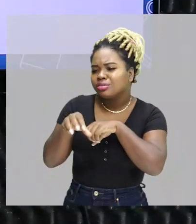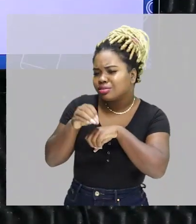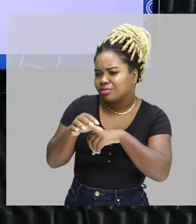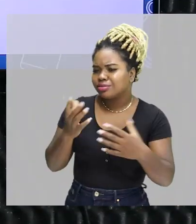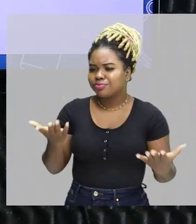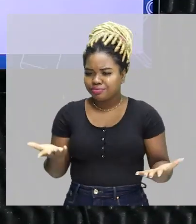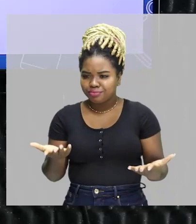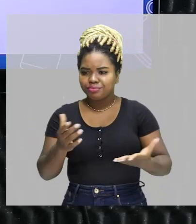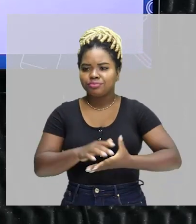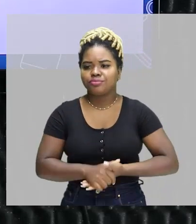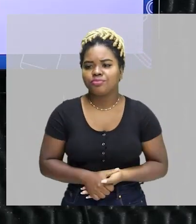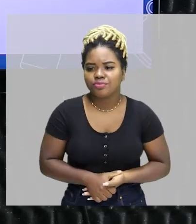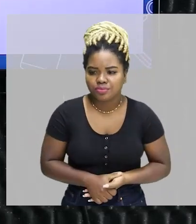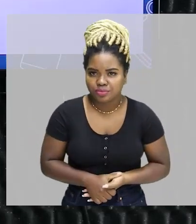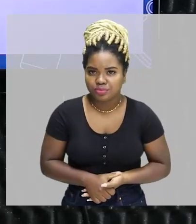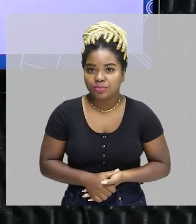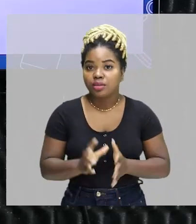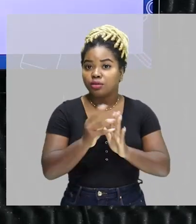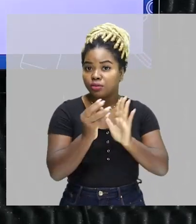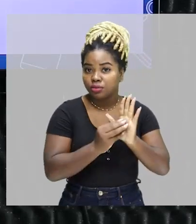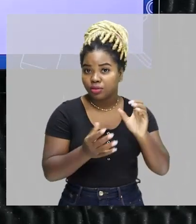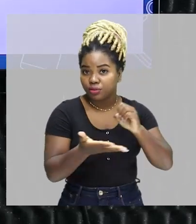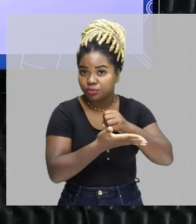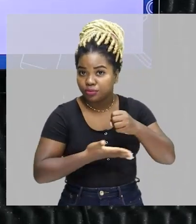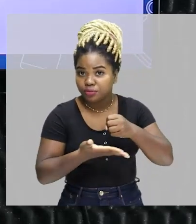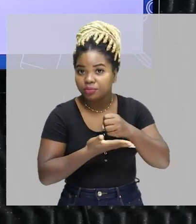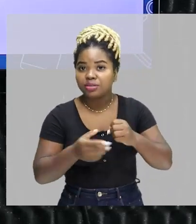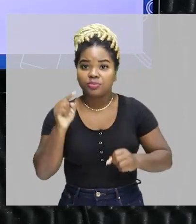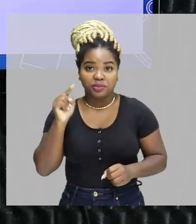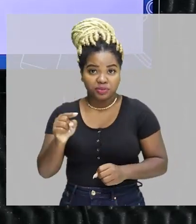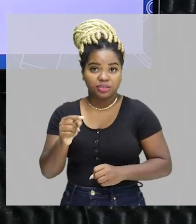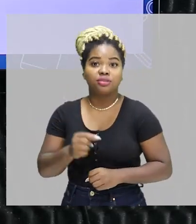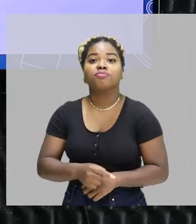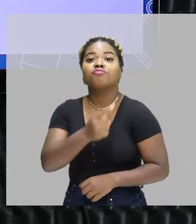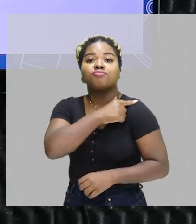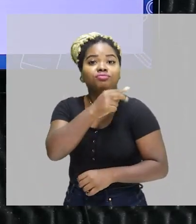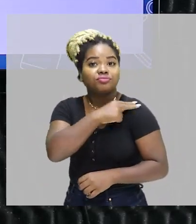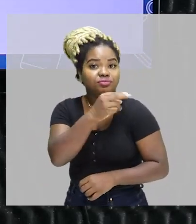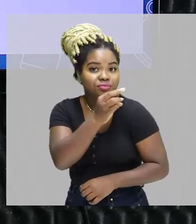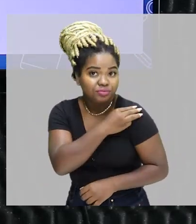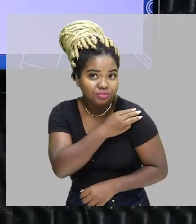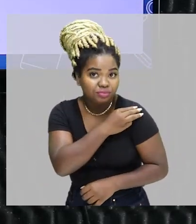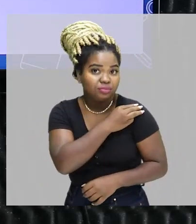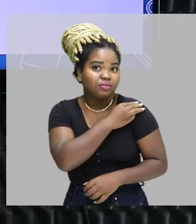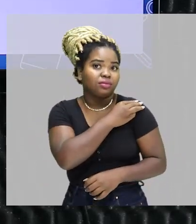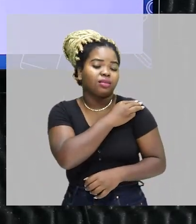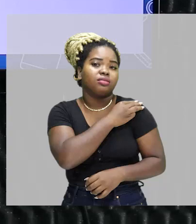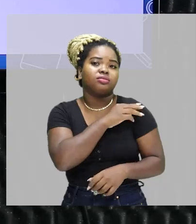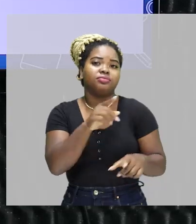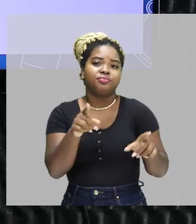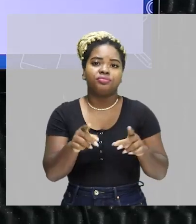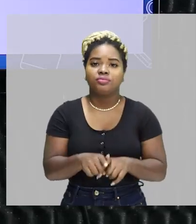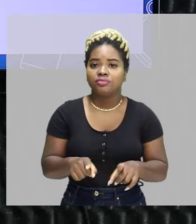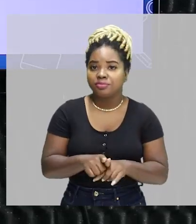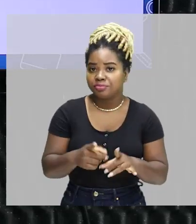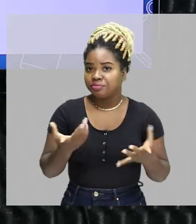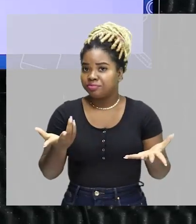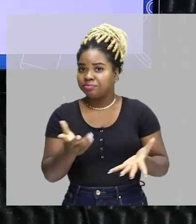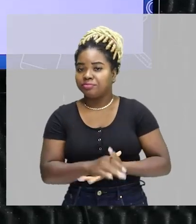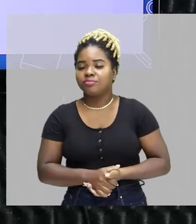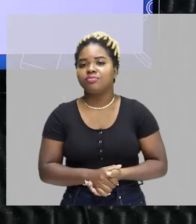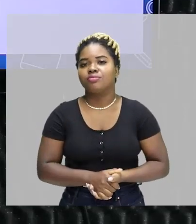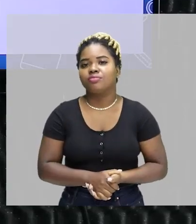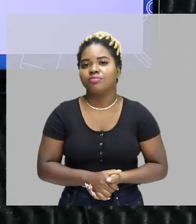da filosofia. É um conteúdo básico para você que está no ensino médio, é um conteúdo básico para você que está em toda essa jornada do conhecimento.